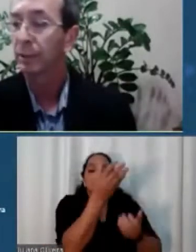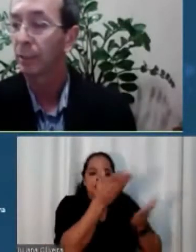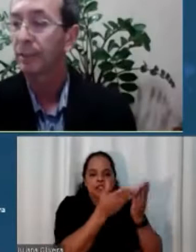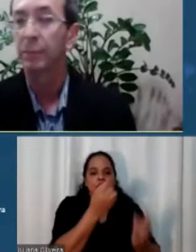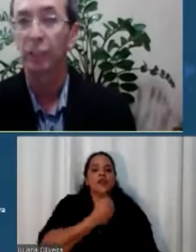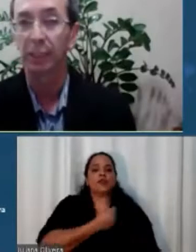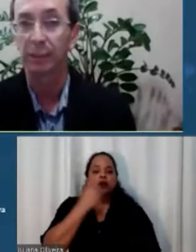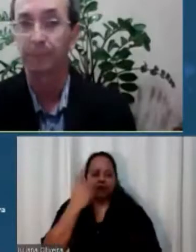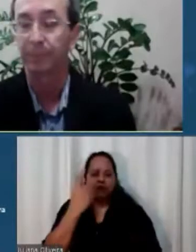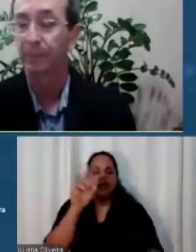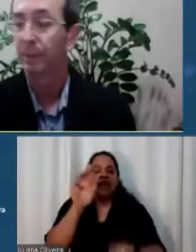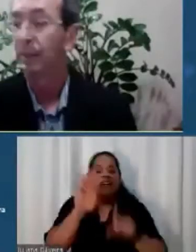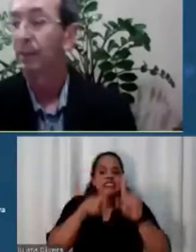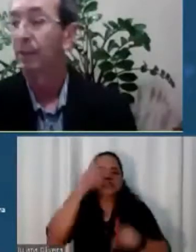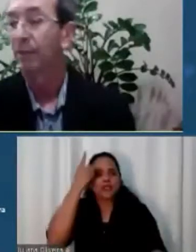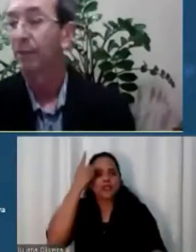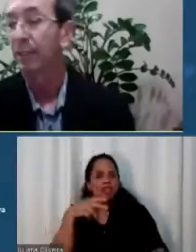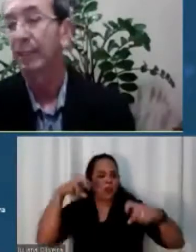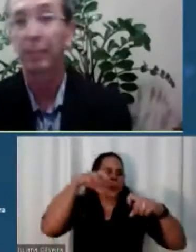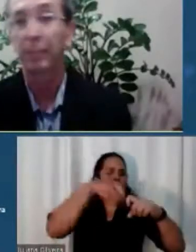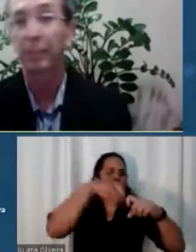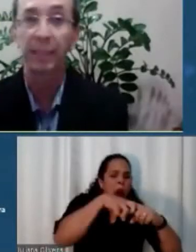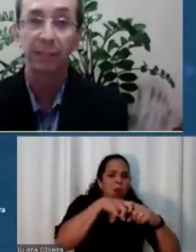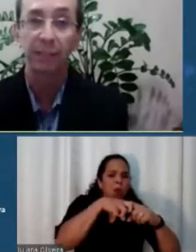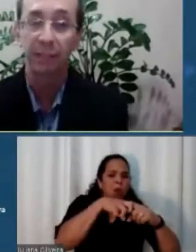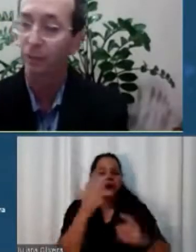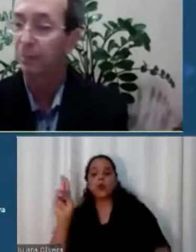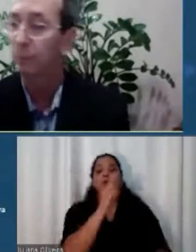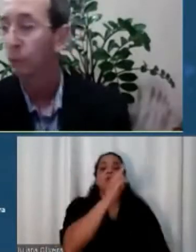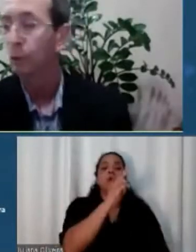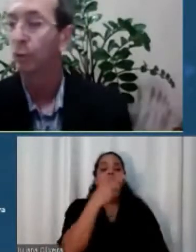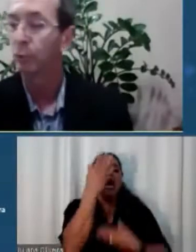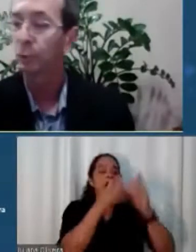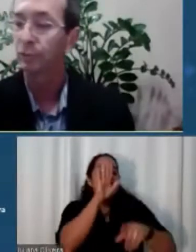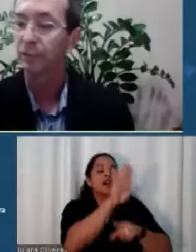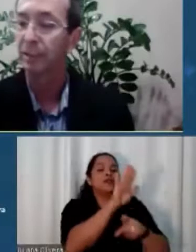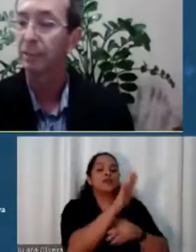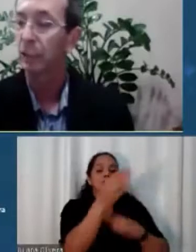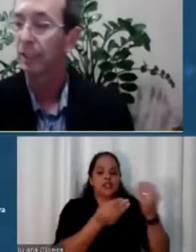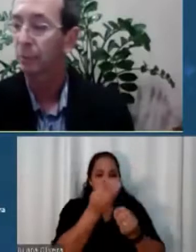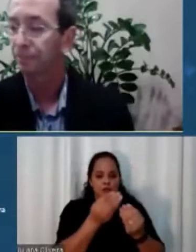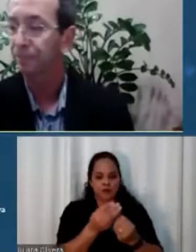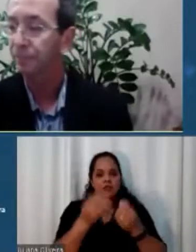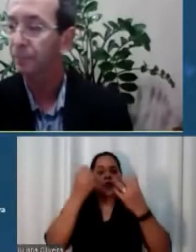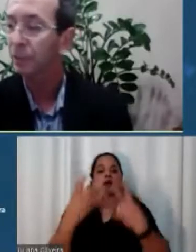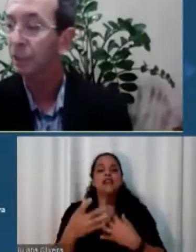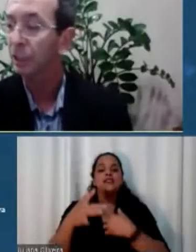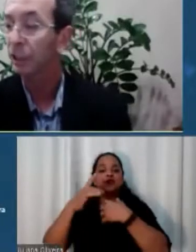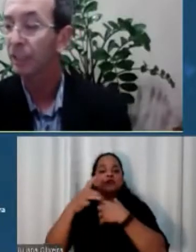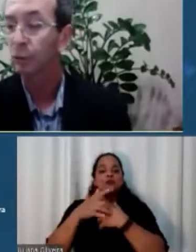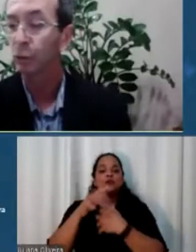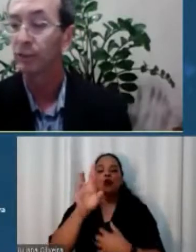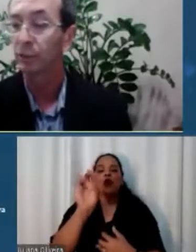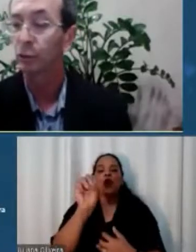emergência. Essa palestra vai ser proferida pelo Dr. Romilton Viana Machado, que é chefe do Serviço